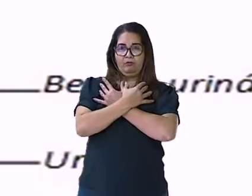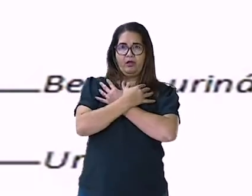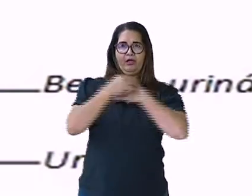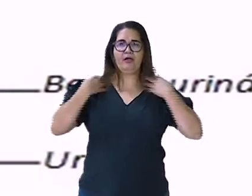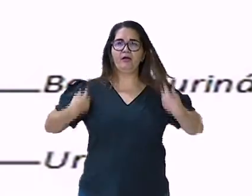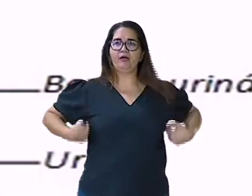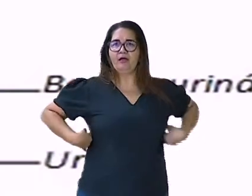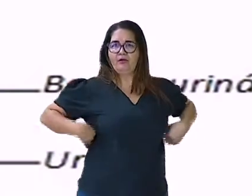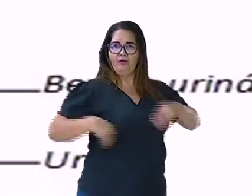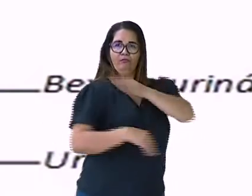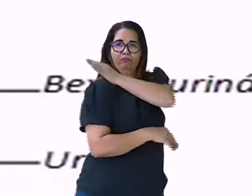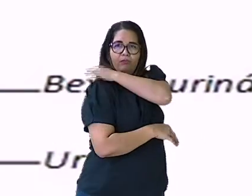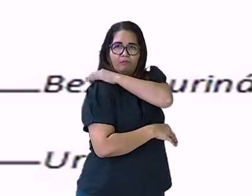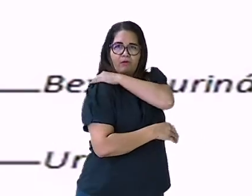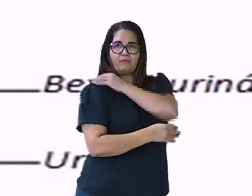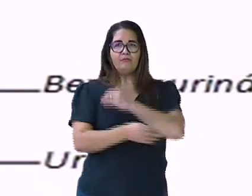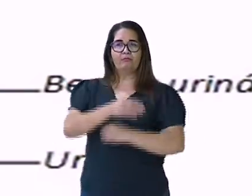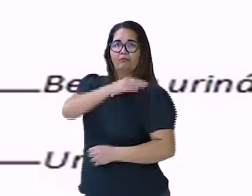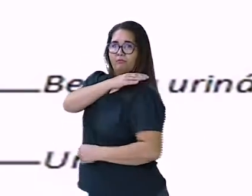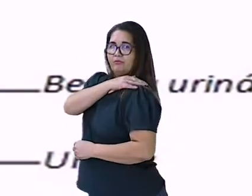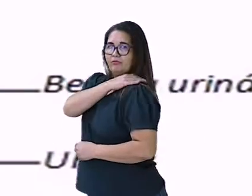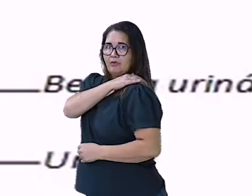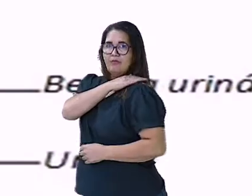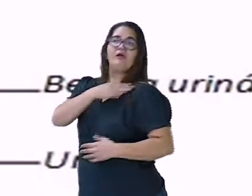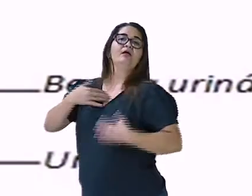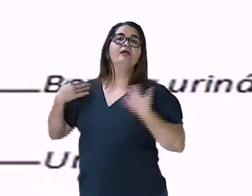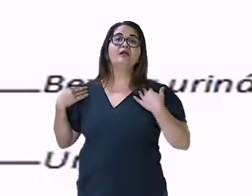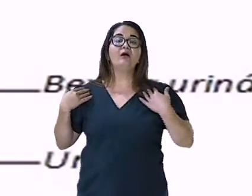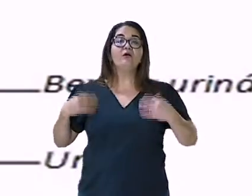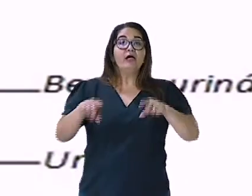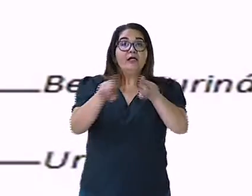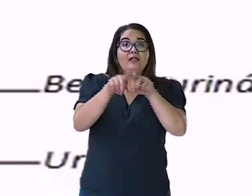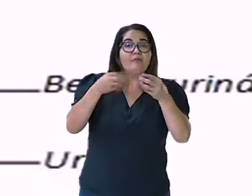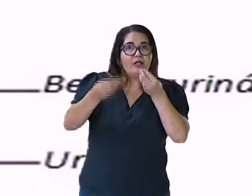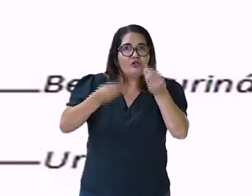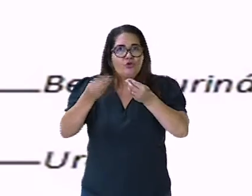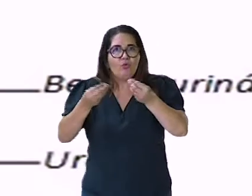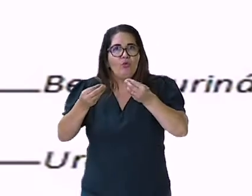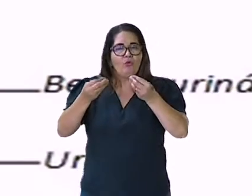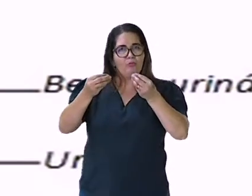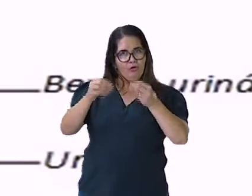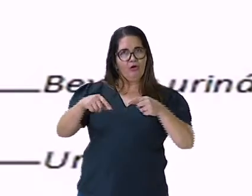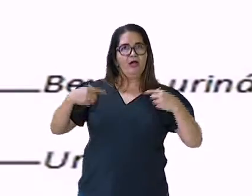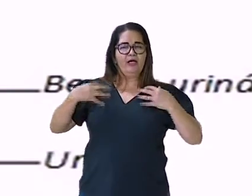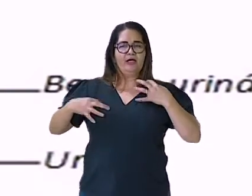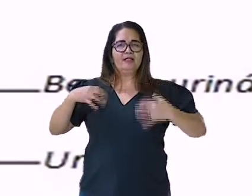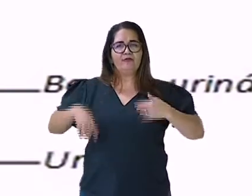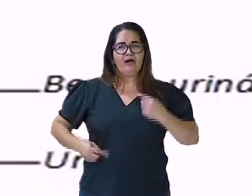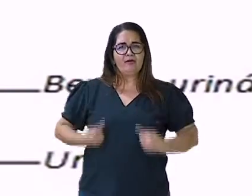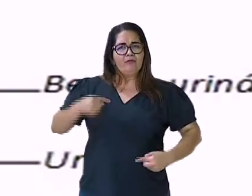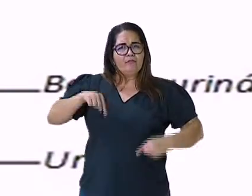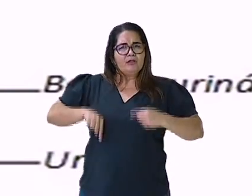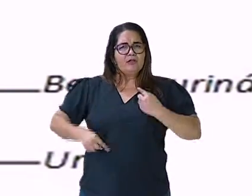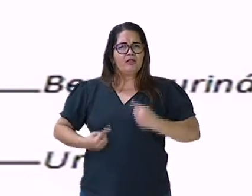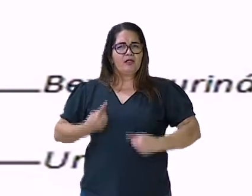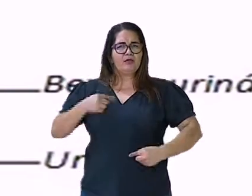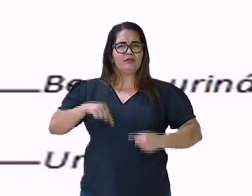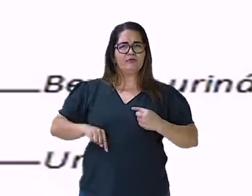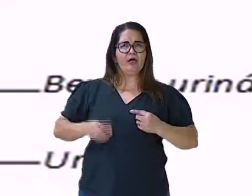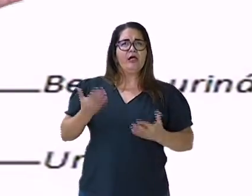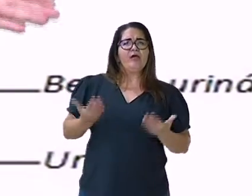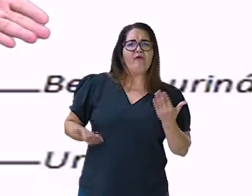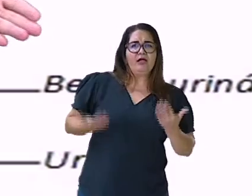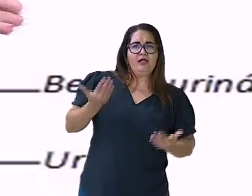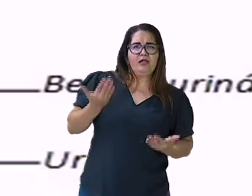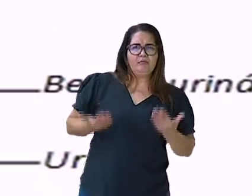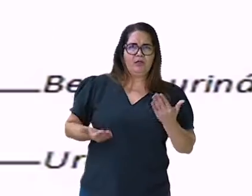corporais importantes. Eles vão processar e excretar a urina. Eles mantêm um equilíbrio